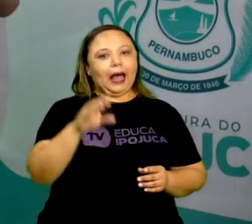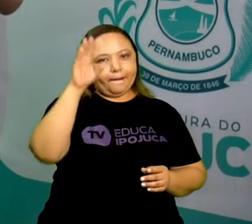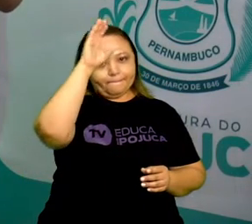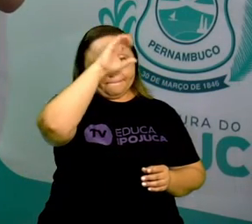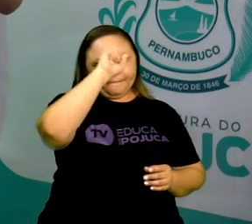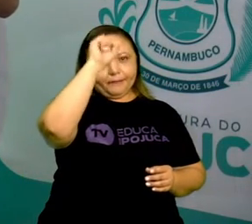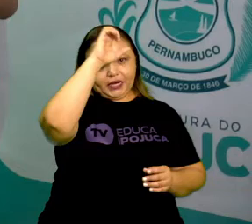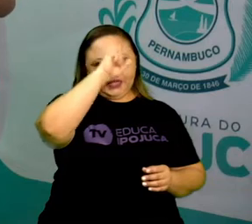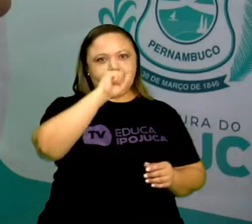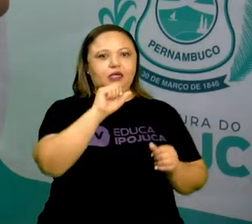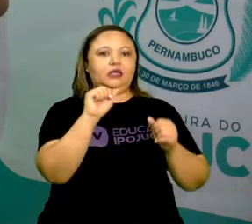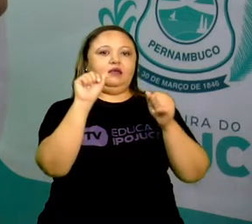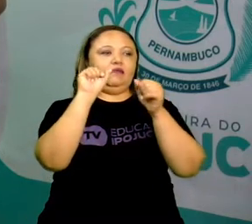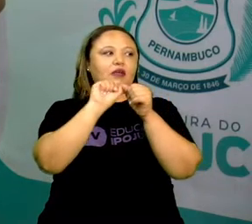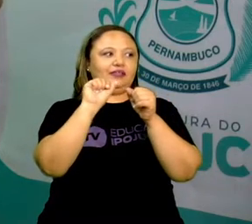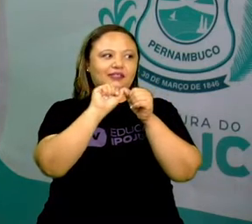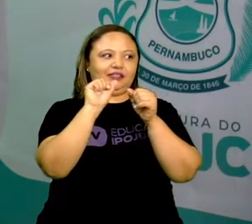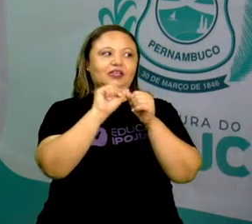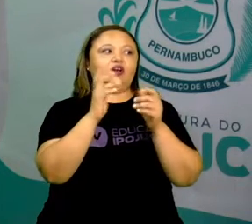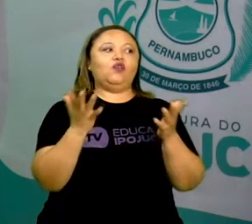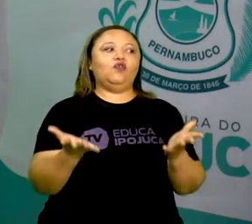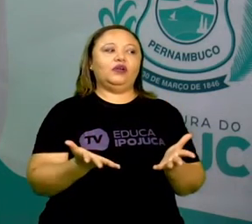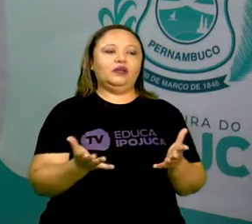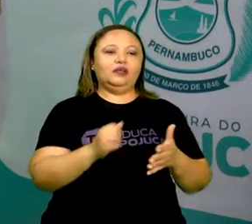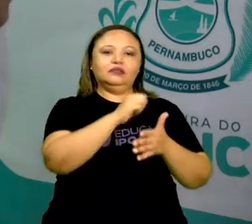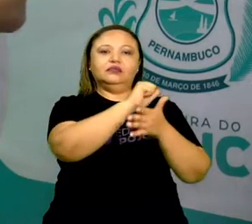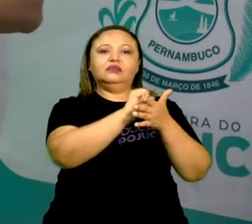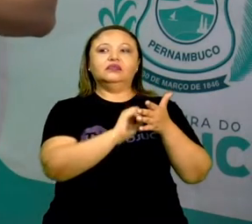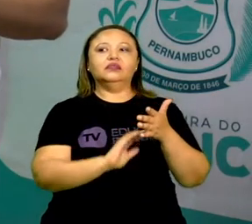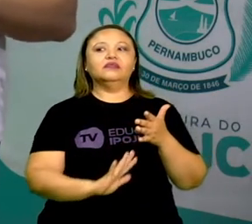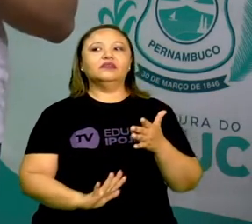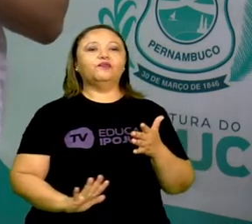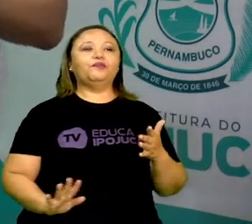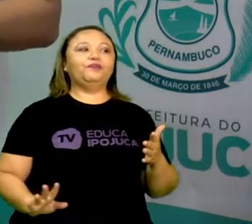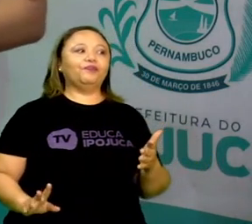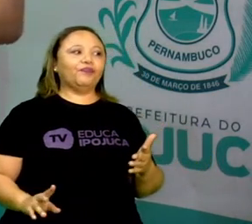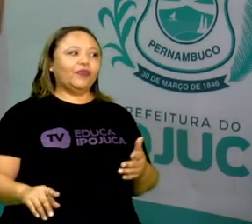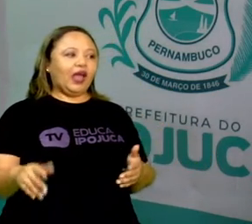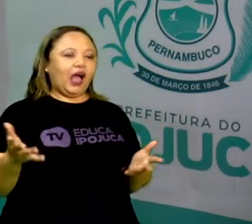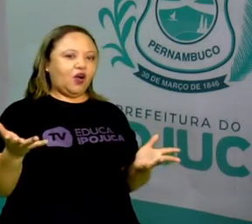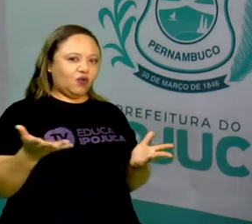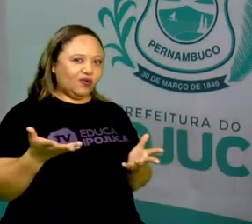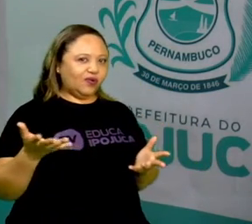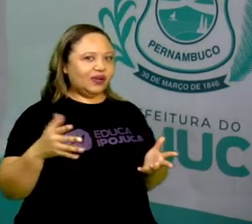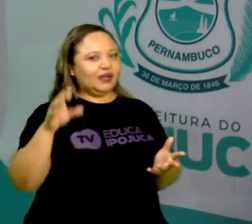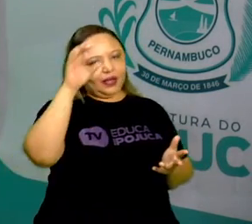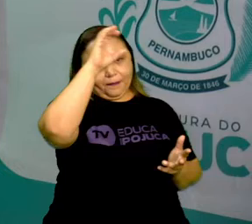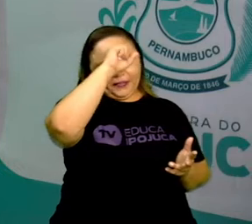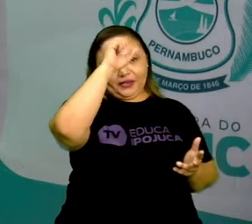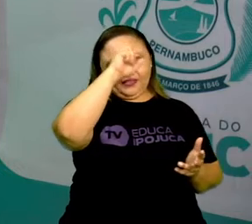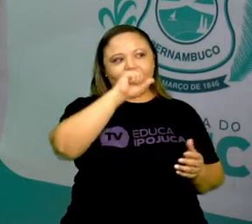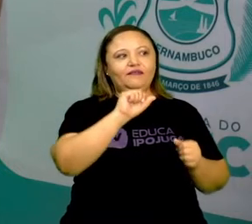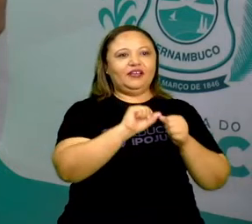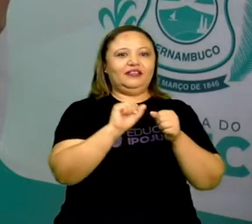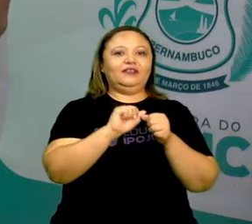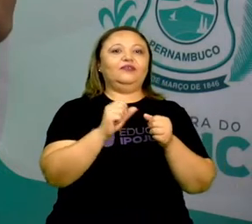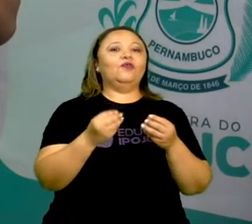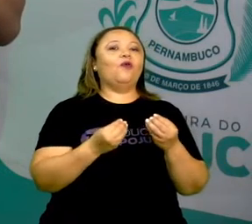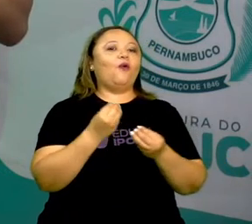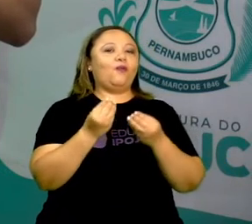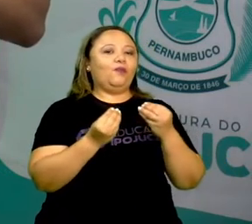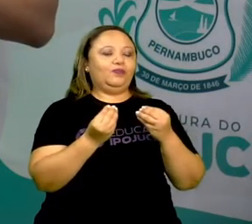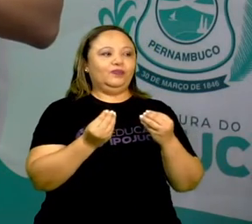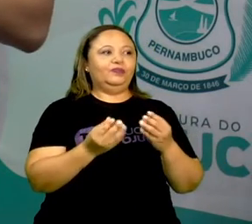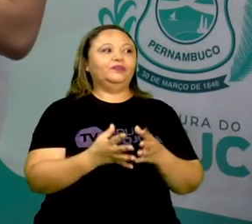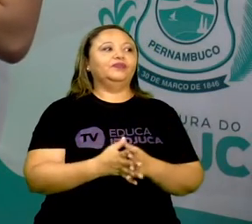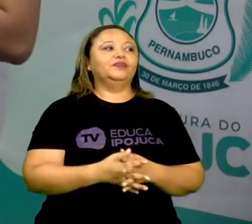aprender praticando. É o nosso desafio, o nosso momento de aprender fazendo. Vamos